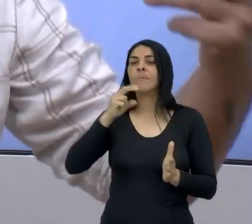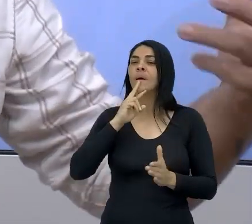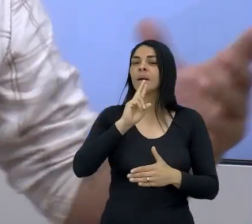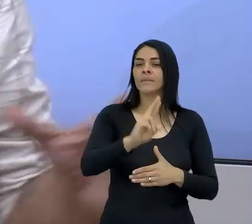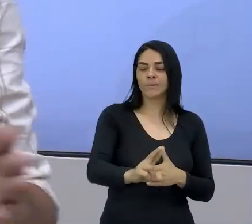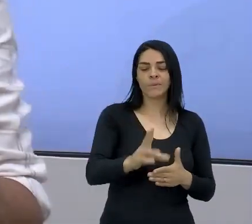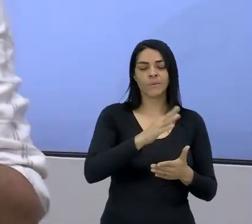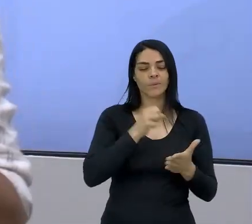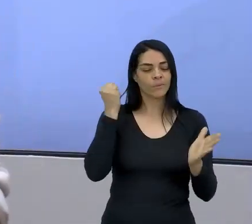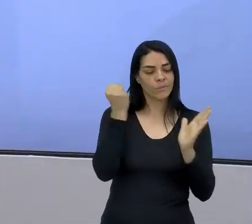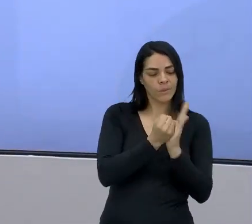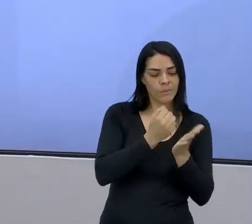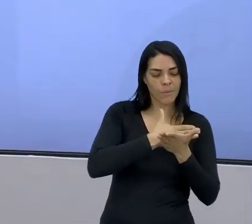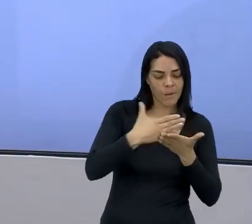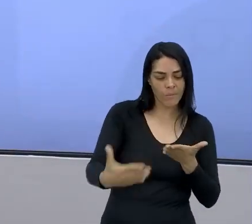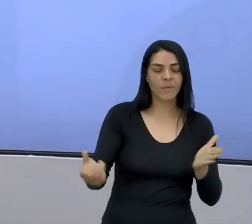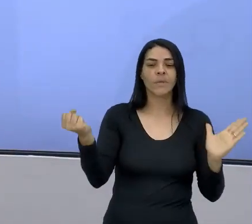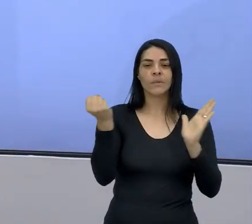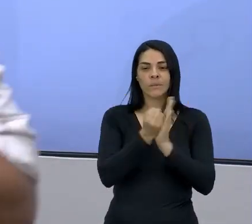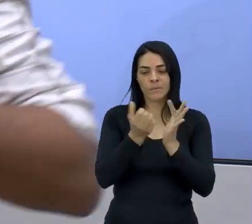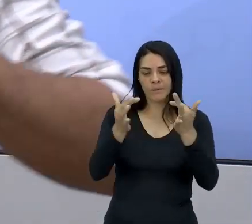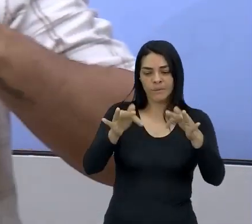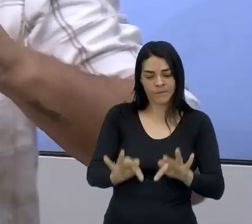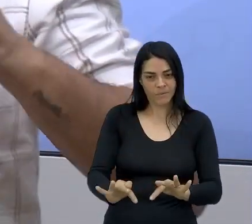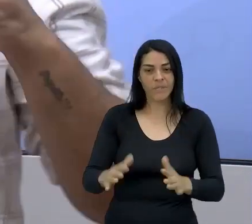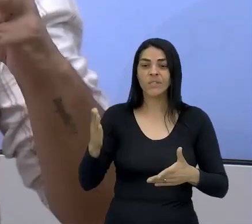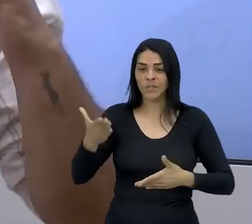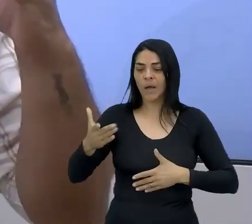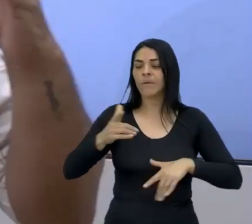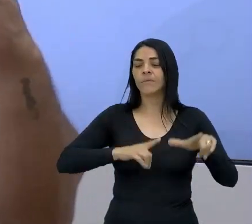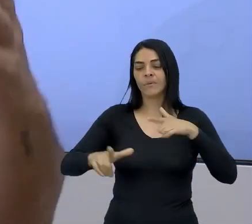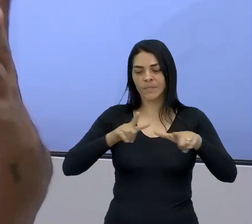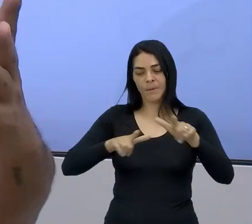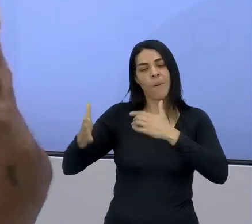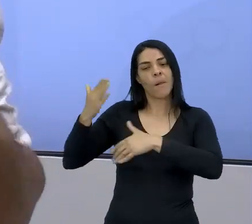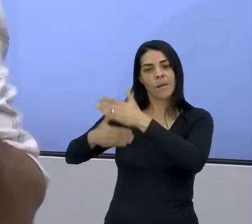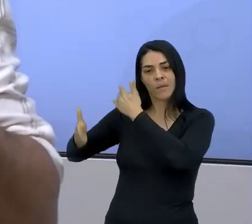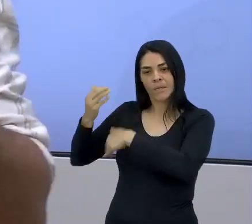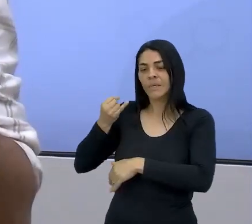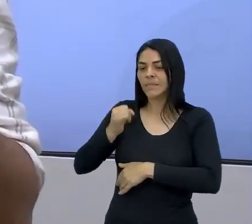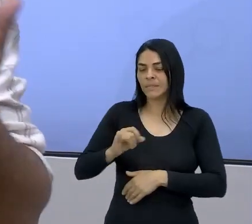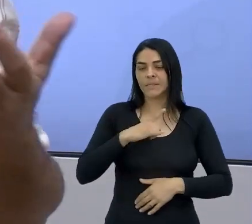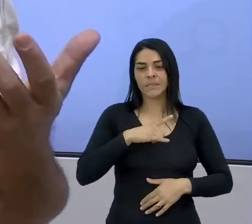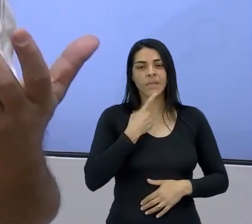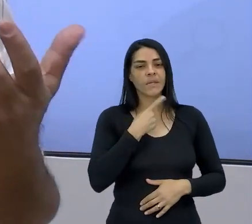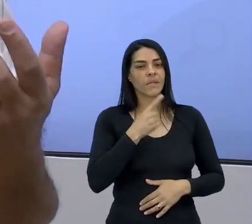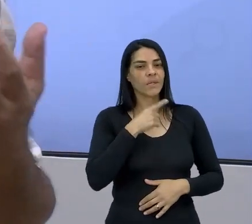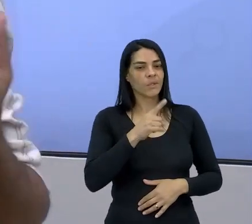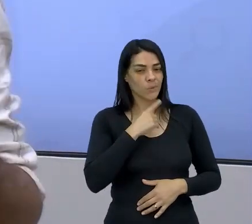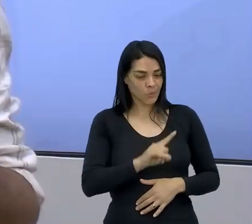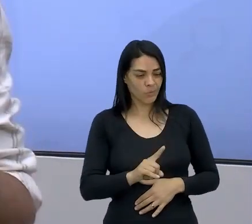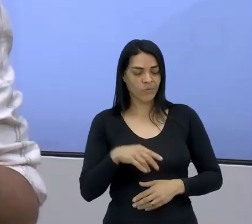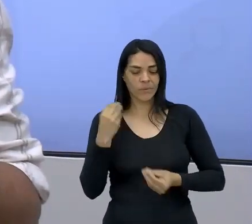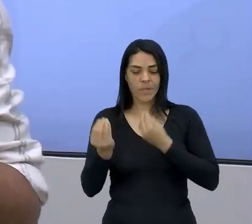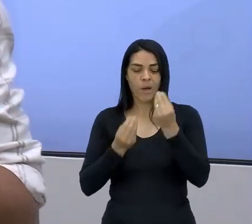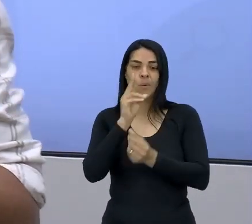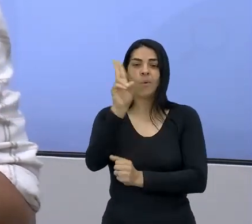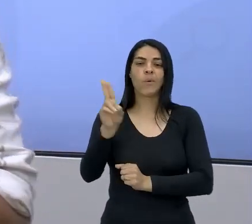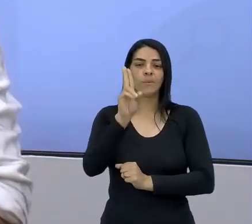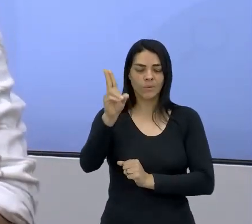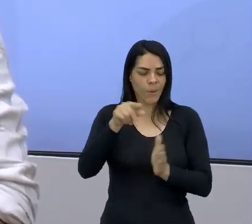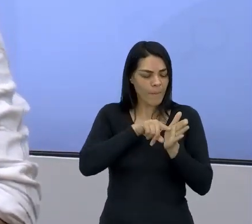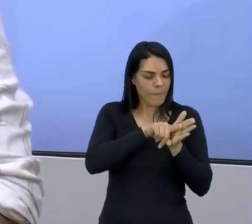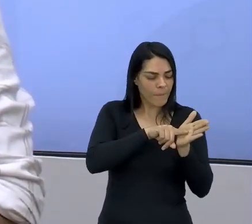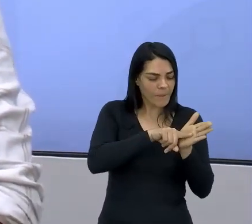e para fim. Então a gente já trabalhou muito isso. Se você tem alguma dúvida em relação ao fluxograma, duas coisinhas, né? Faça uma bela